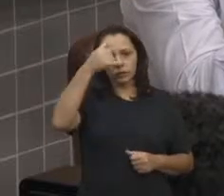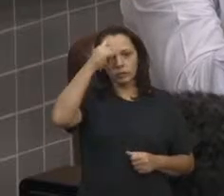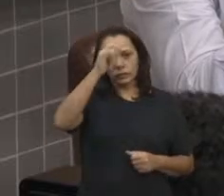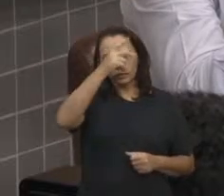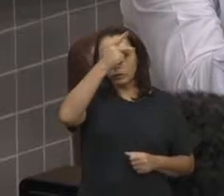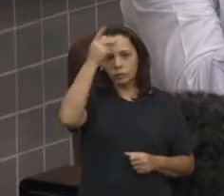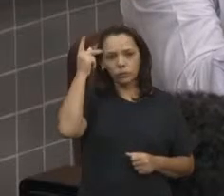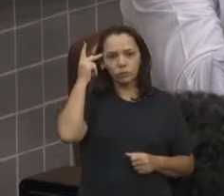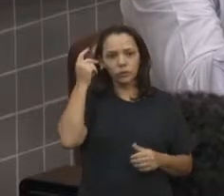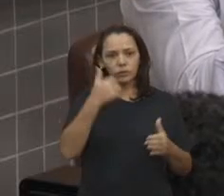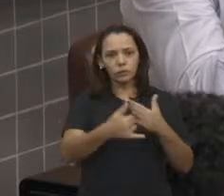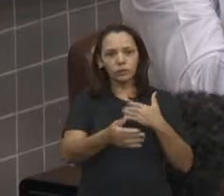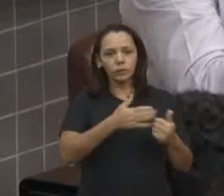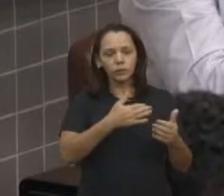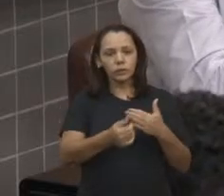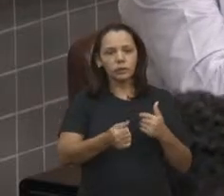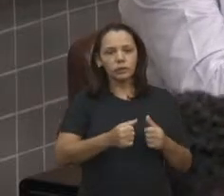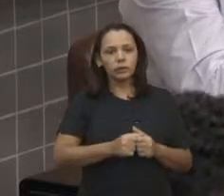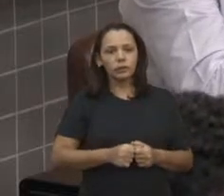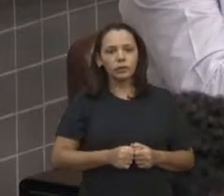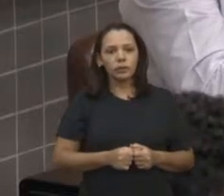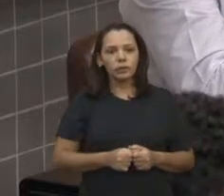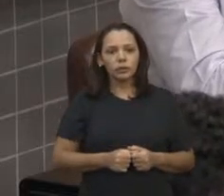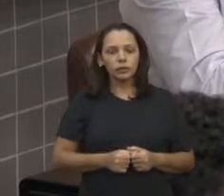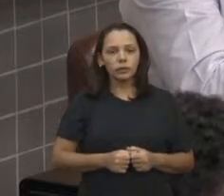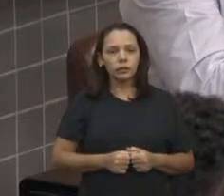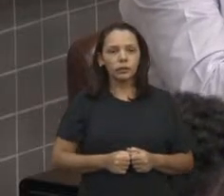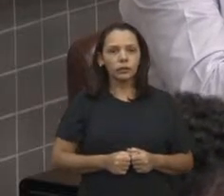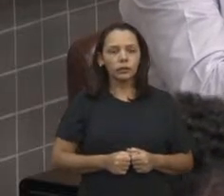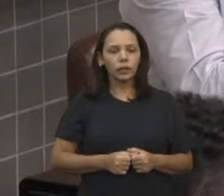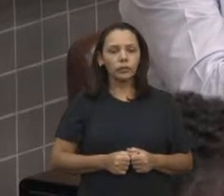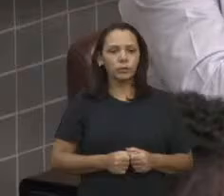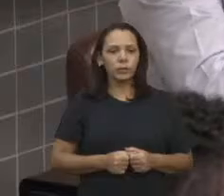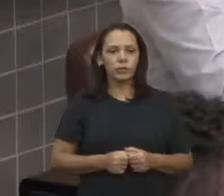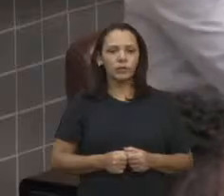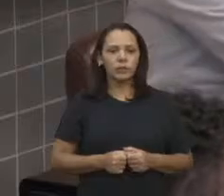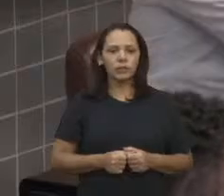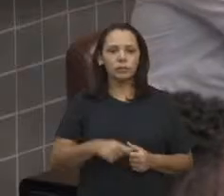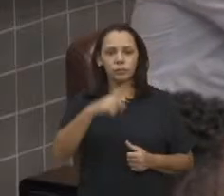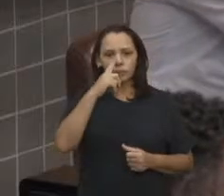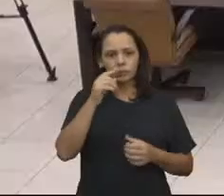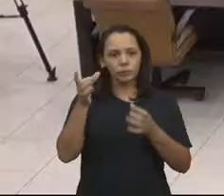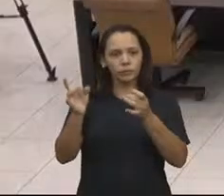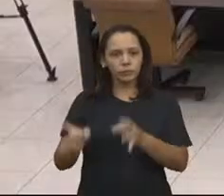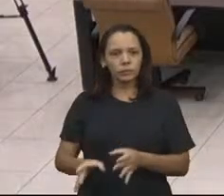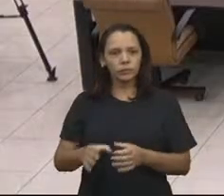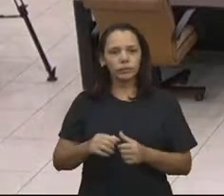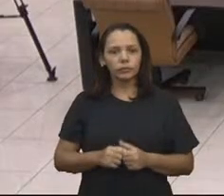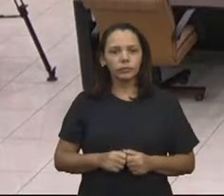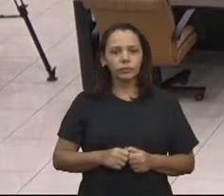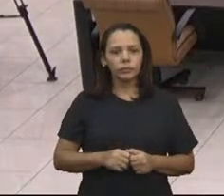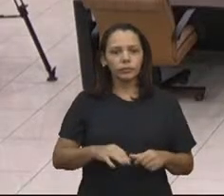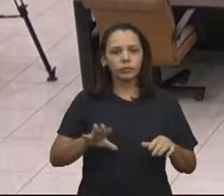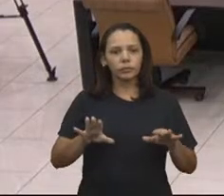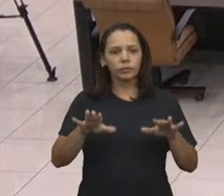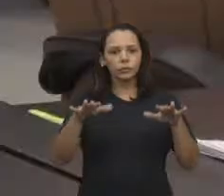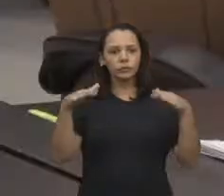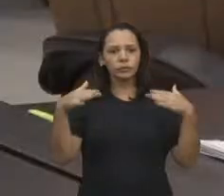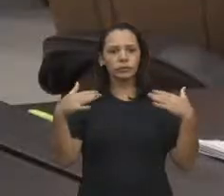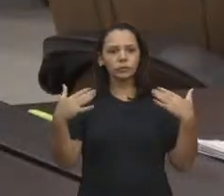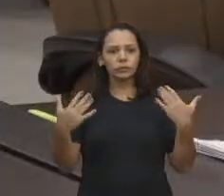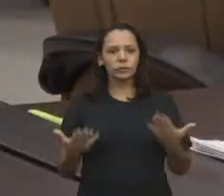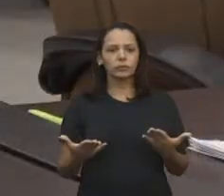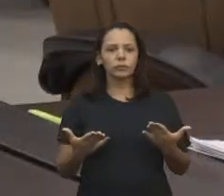estará com os senhores aqui. Se Deus quiser. Então, quando foi feitas as reuniões desse projeto, eu